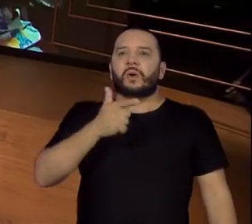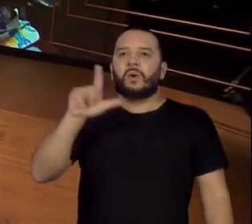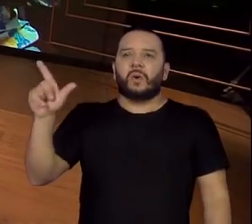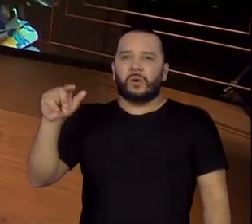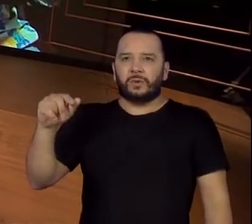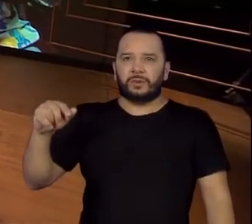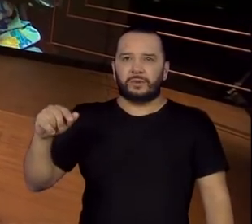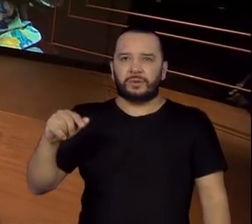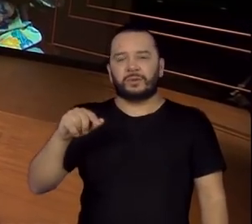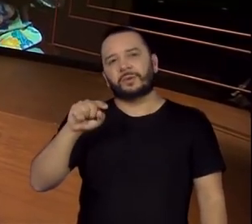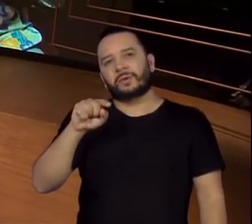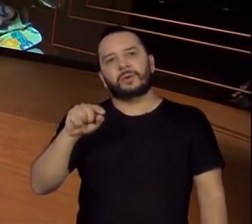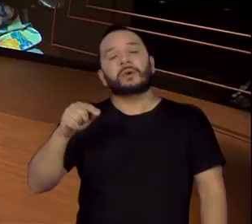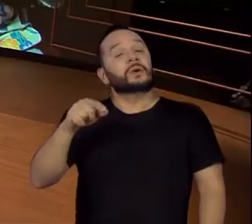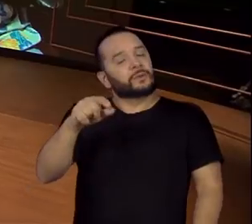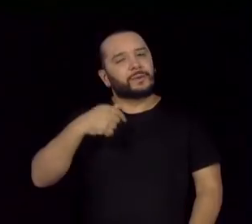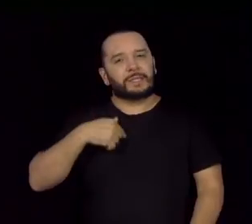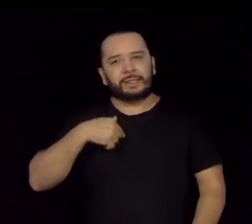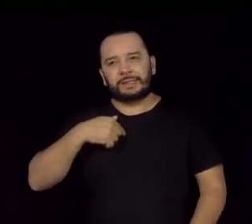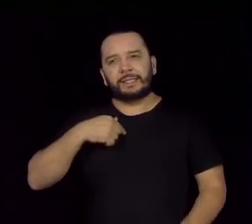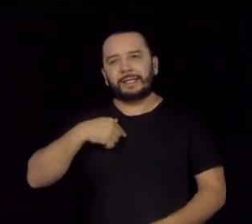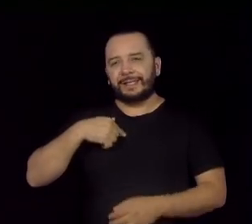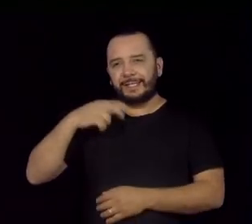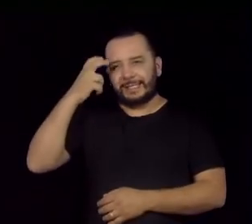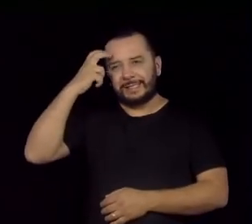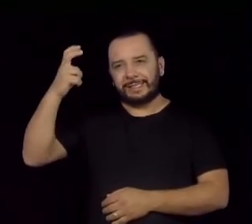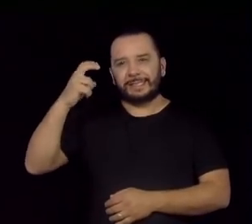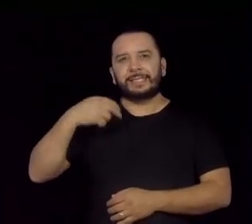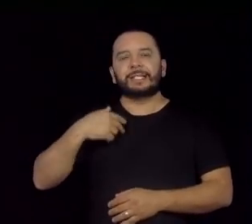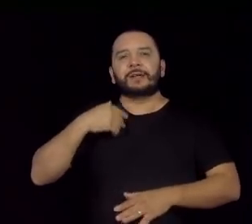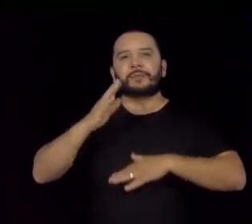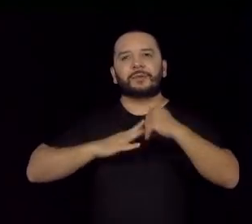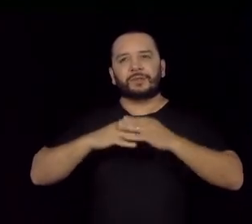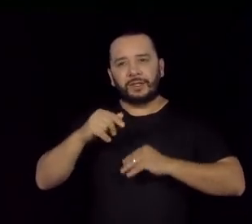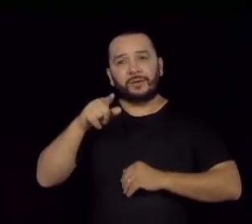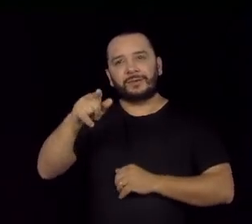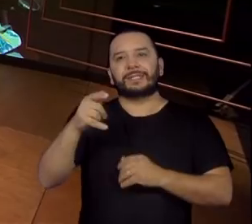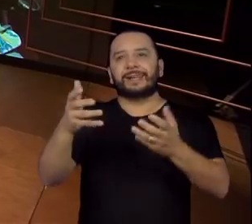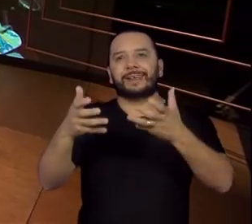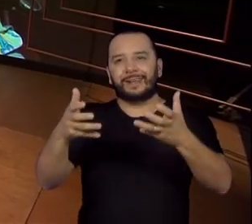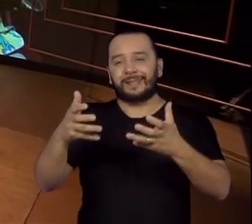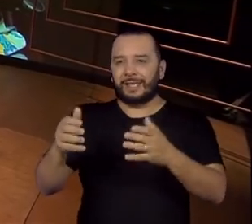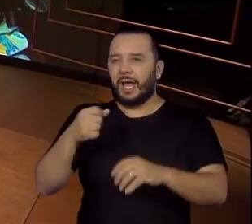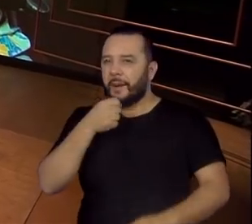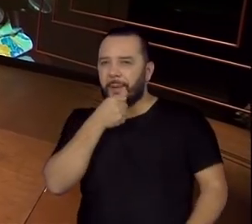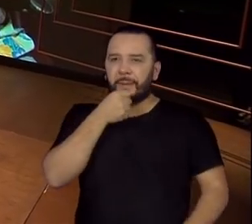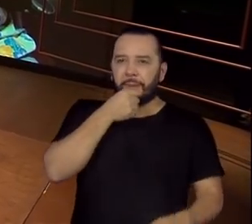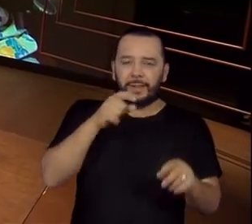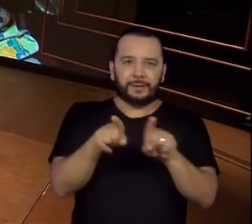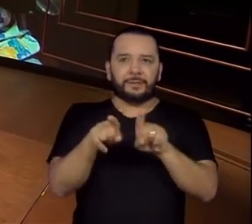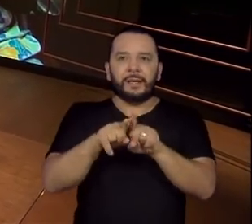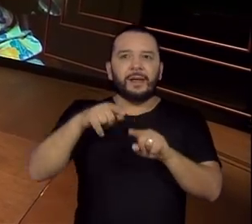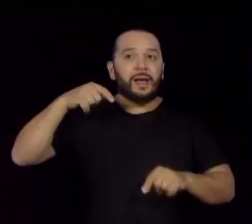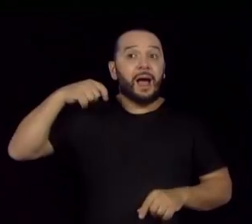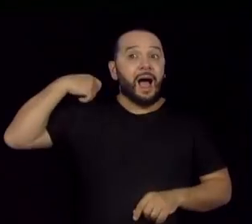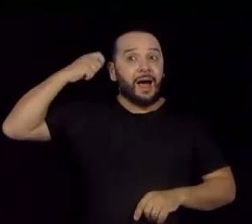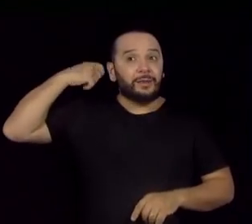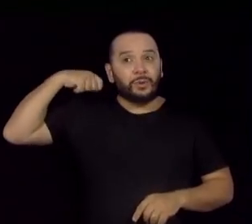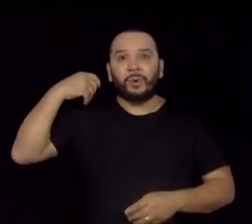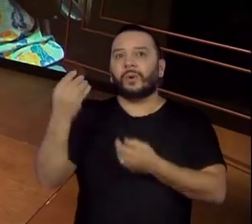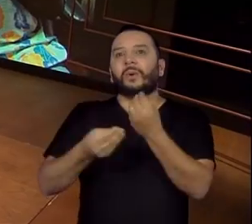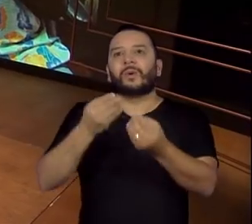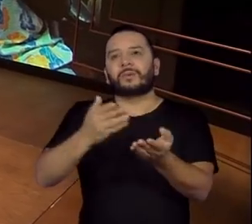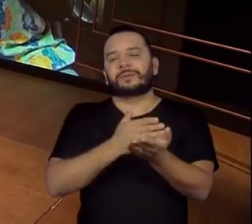todo o sucesso como cantor, você queria mesmo era ser ator. Quais foram suas primeiras experiências na